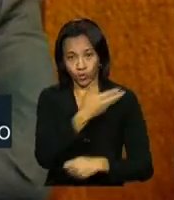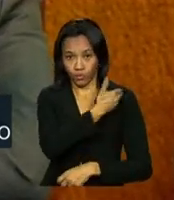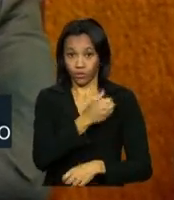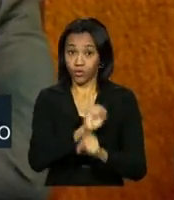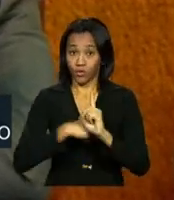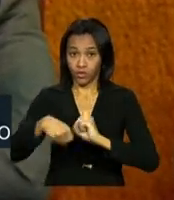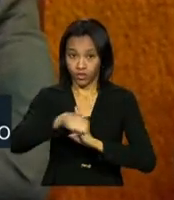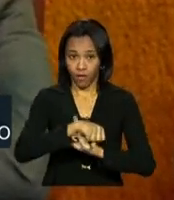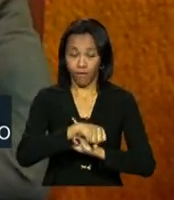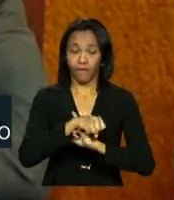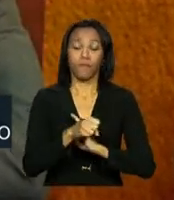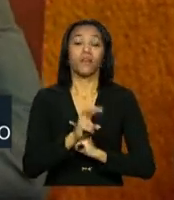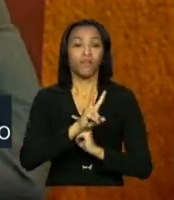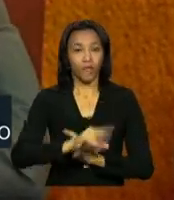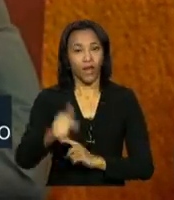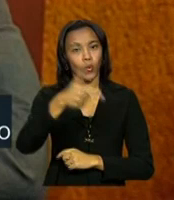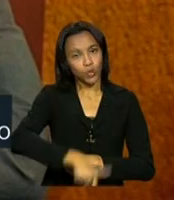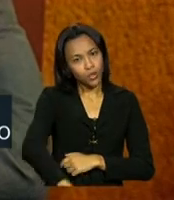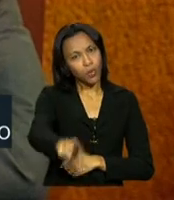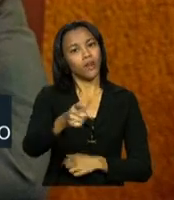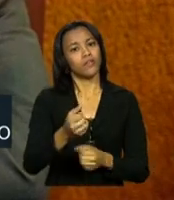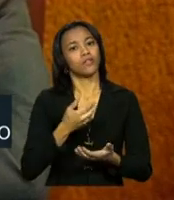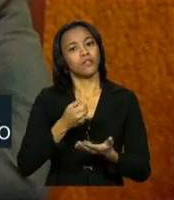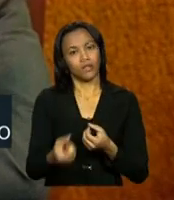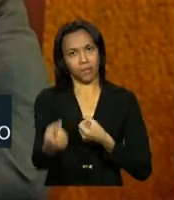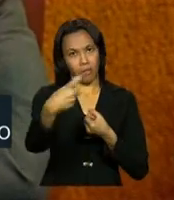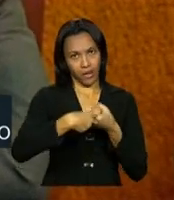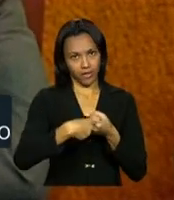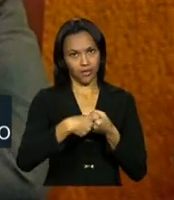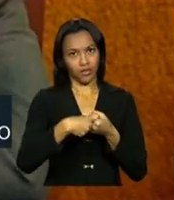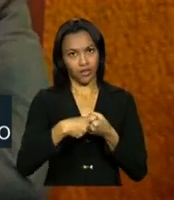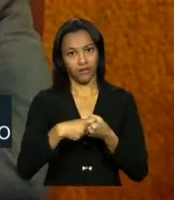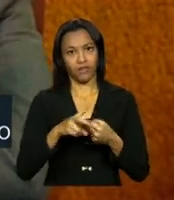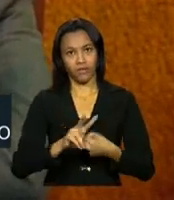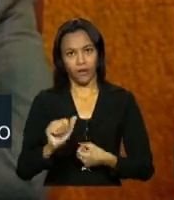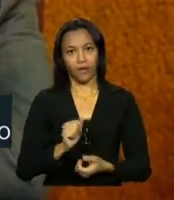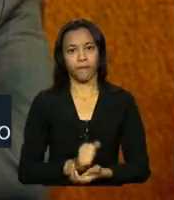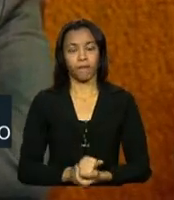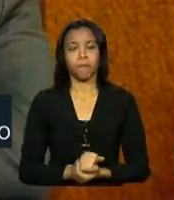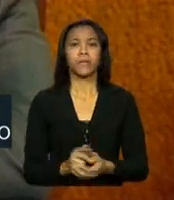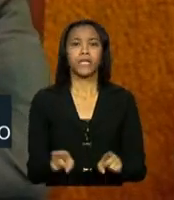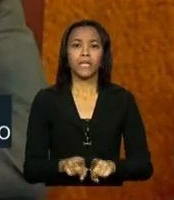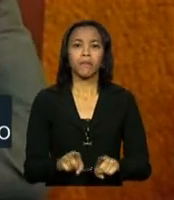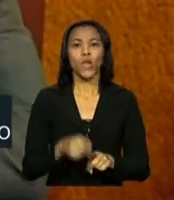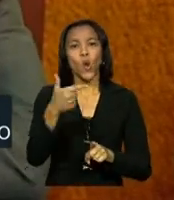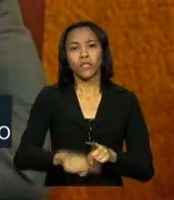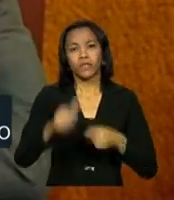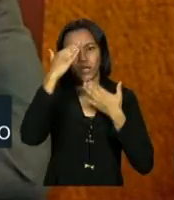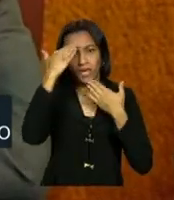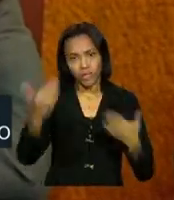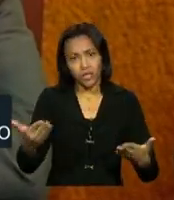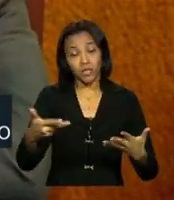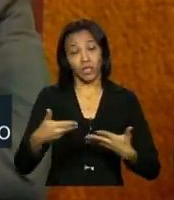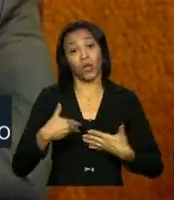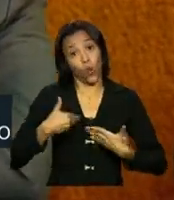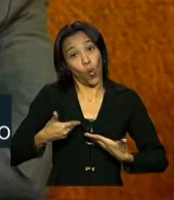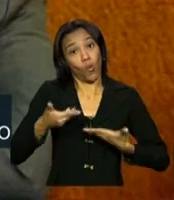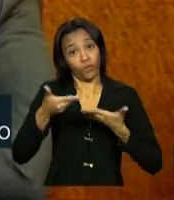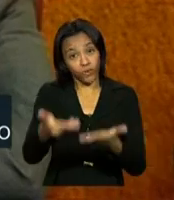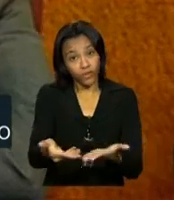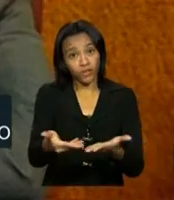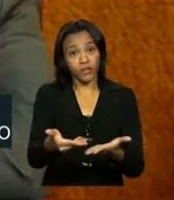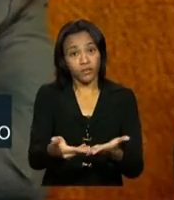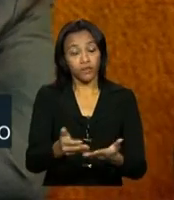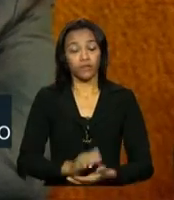regulatórias vamos continuar essa parceria ainda mais forte e de novo Agradecer o convite e a